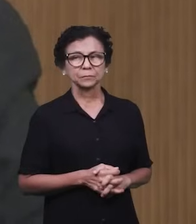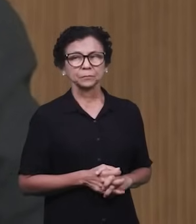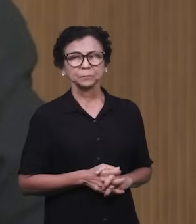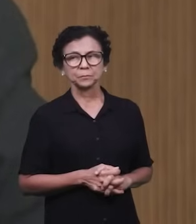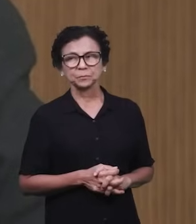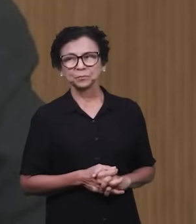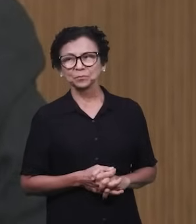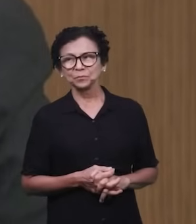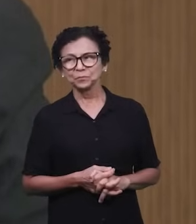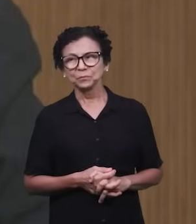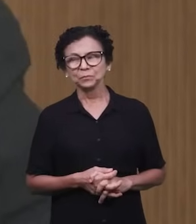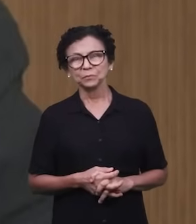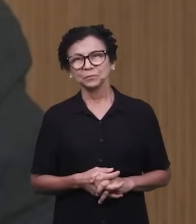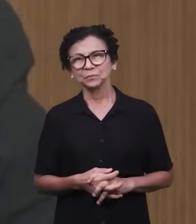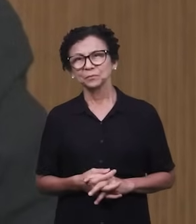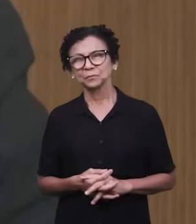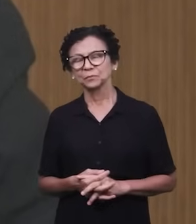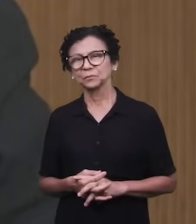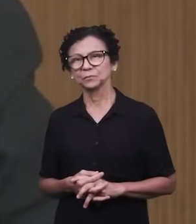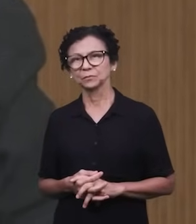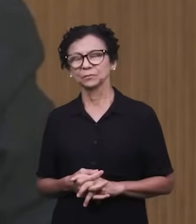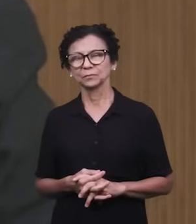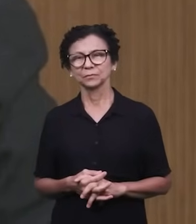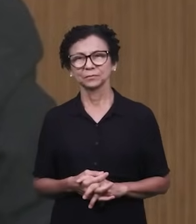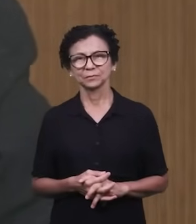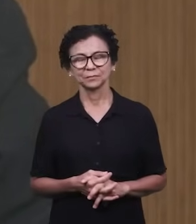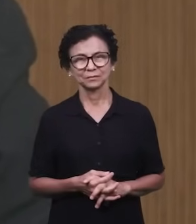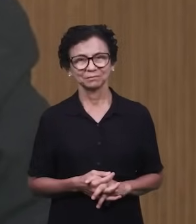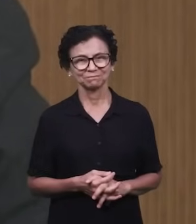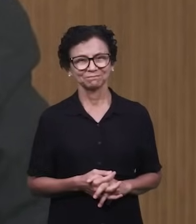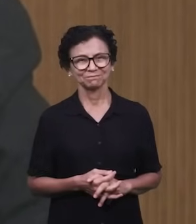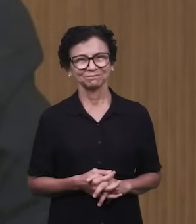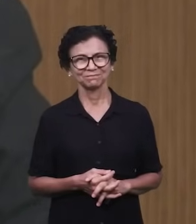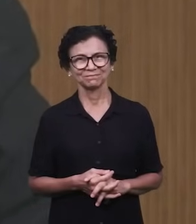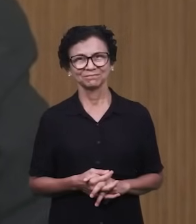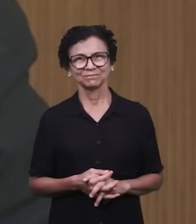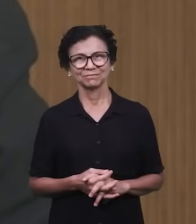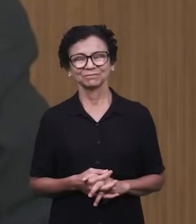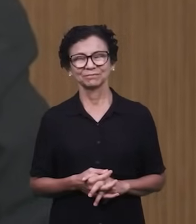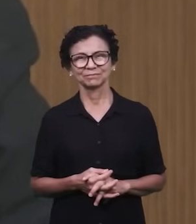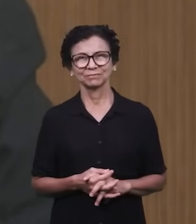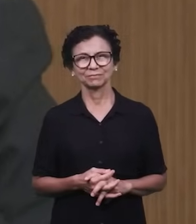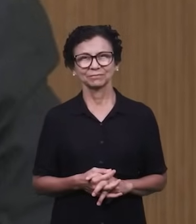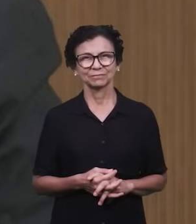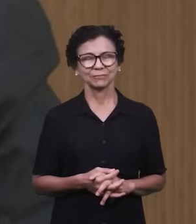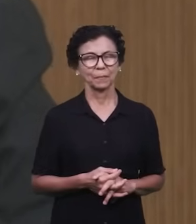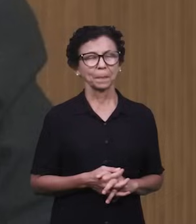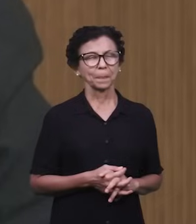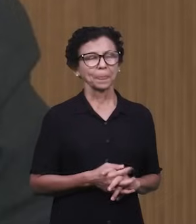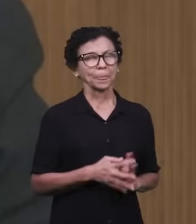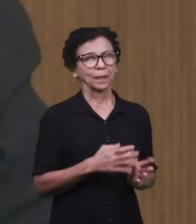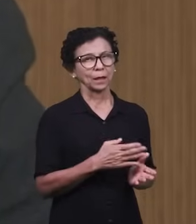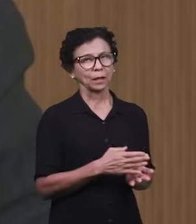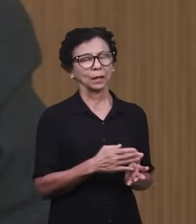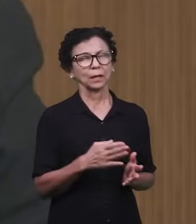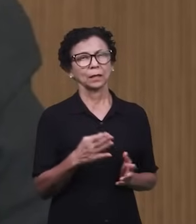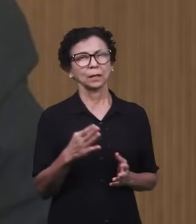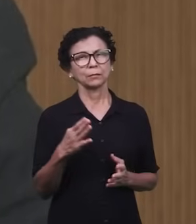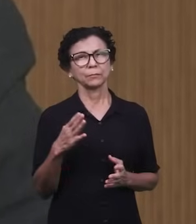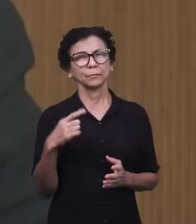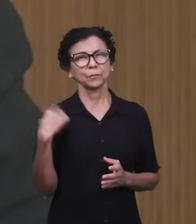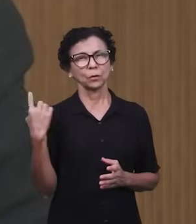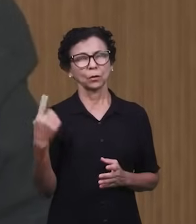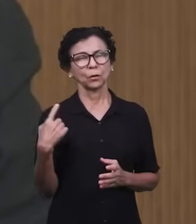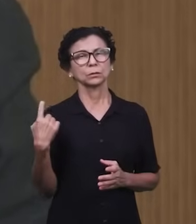Elias, Fábio, até mesmo um pouquinho antes de falar da Sara, como o Fábio está falando que a gente vem de